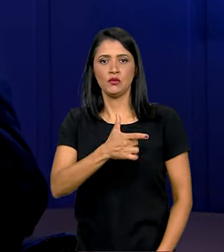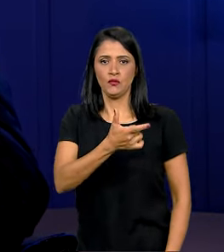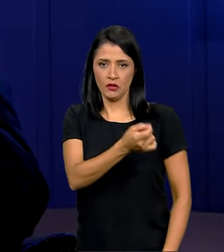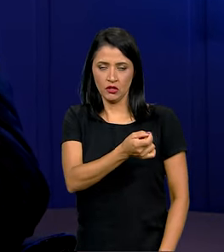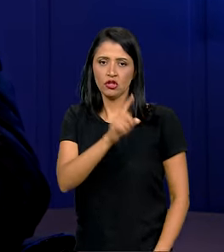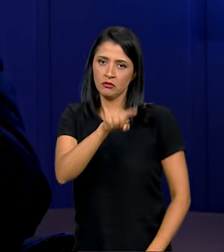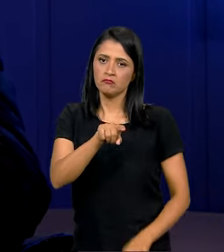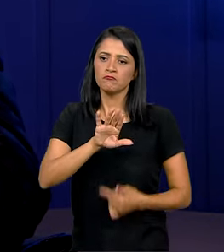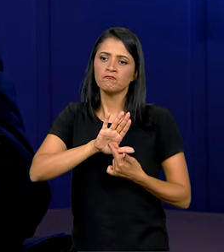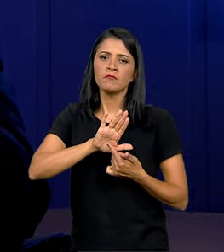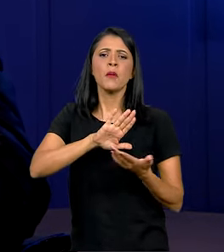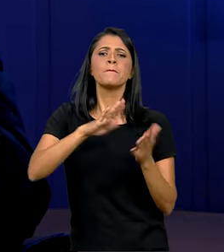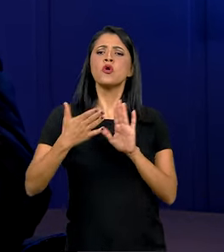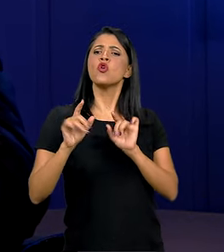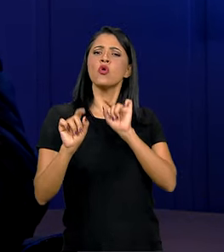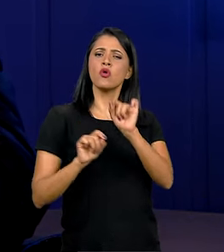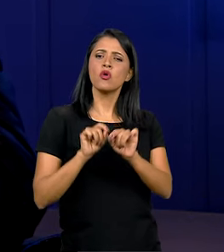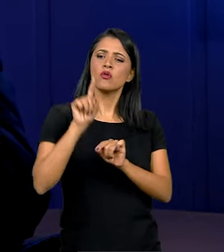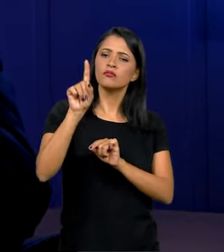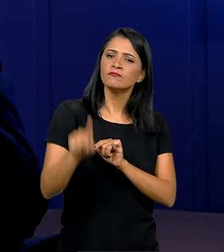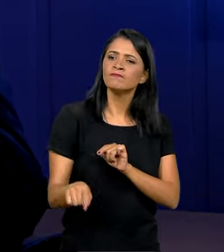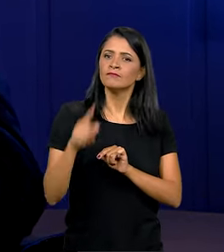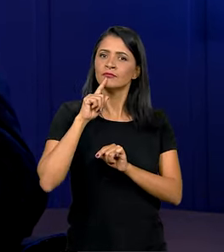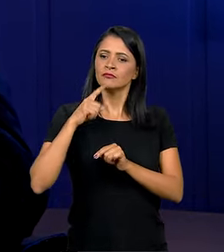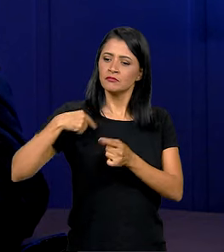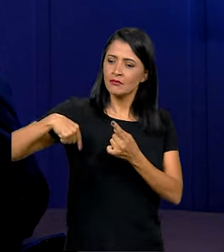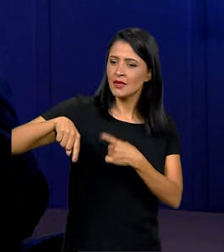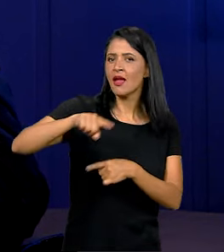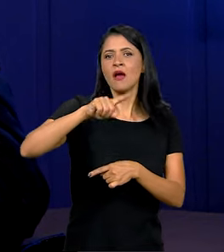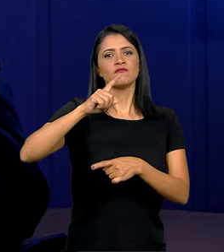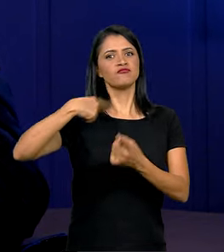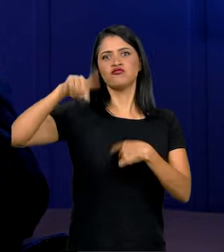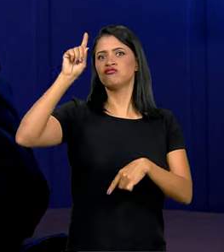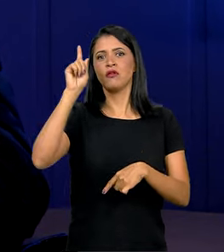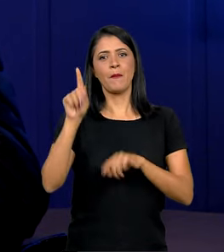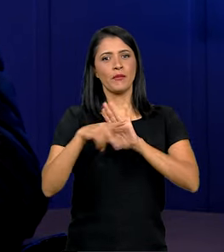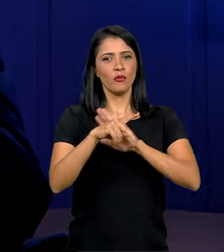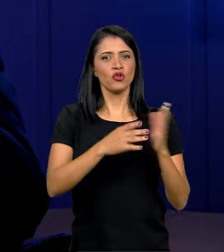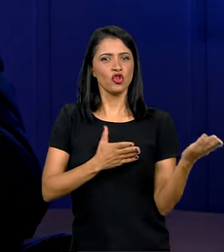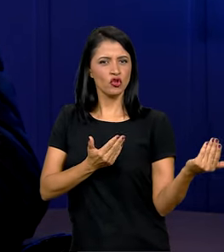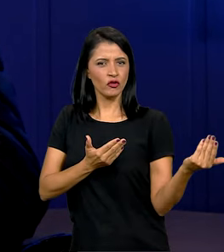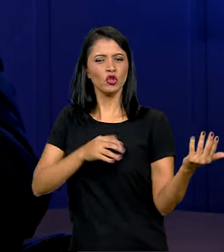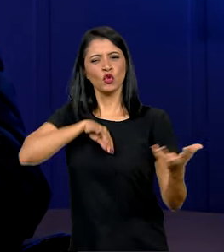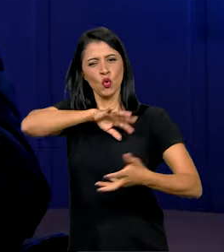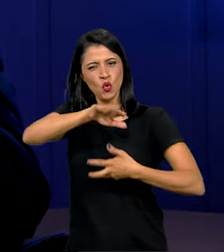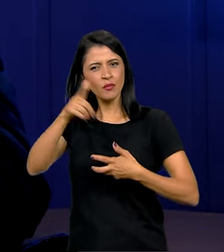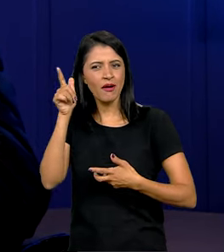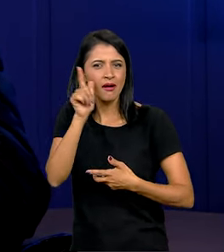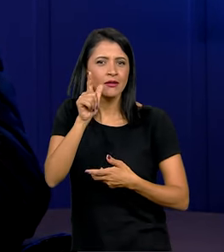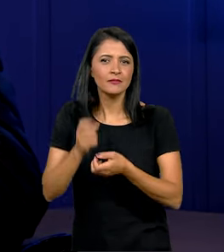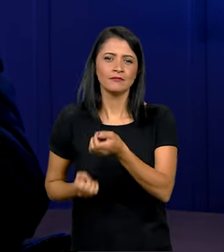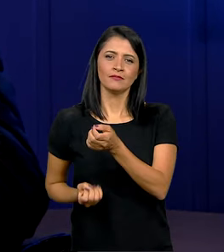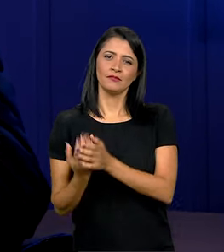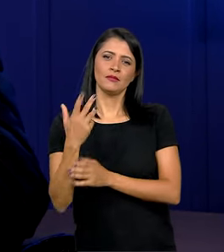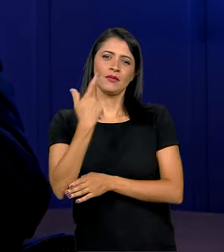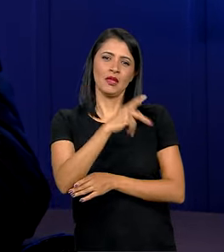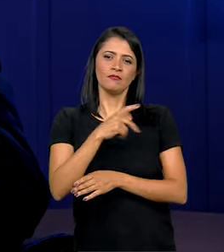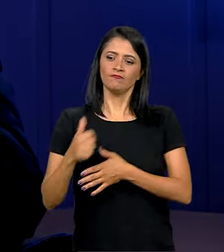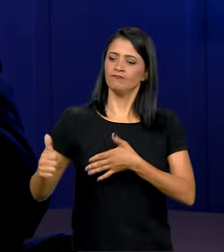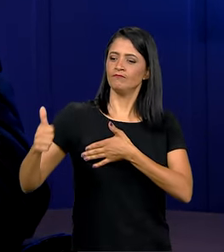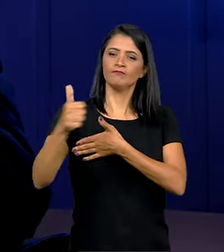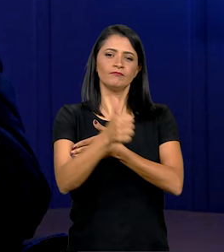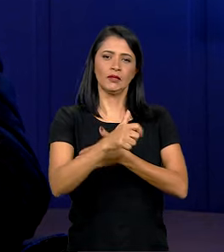é Reflexo desse que é o espírito revolucionário da juventude na busca pela construção do seu